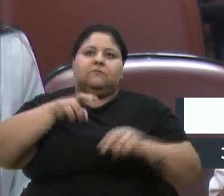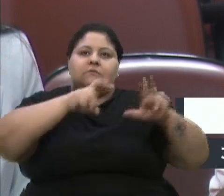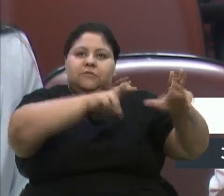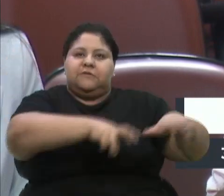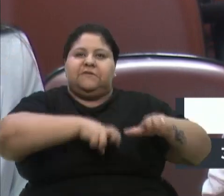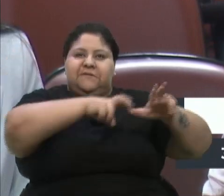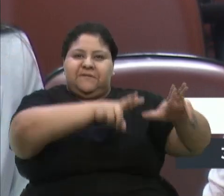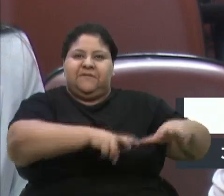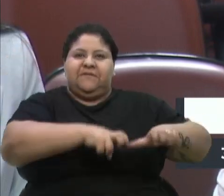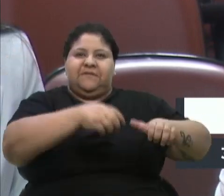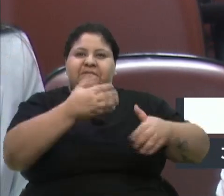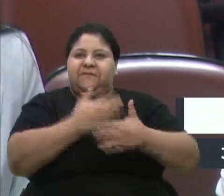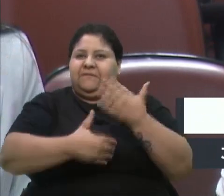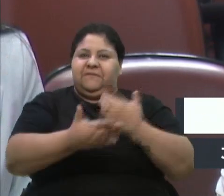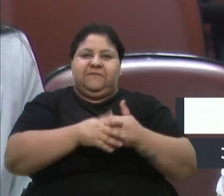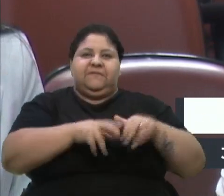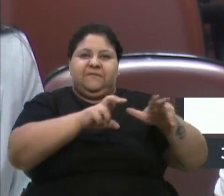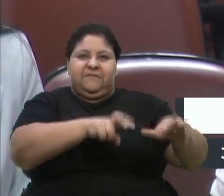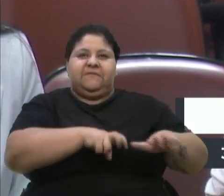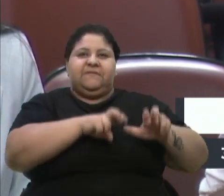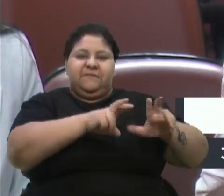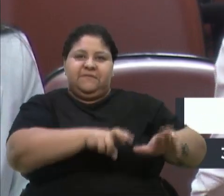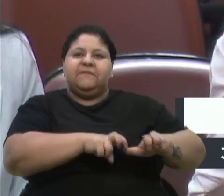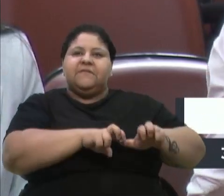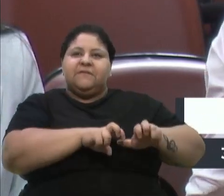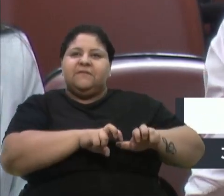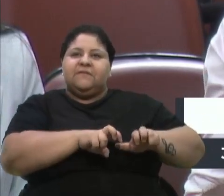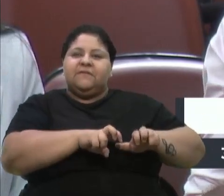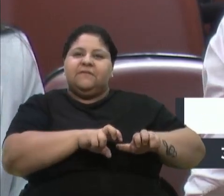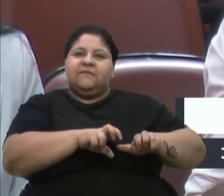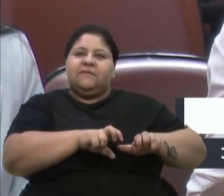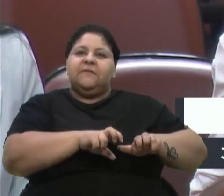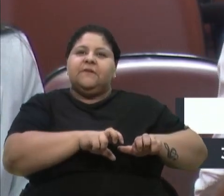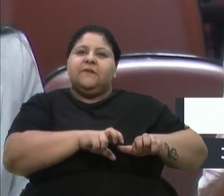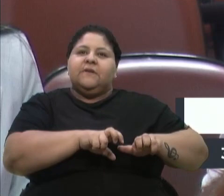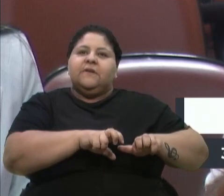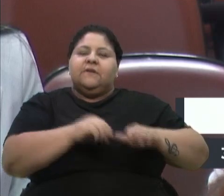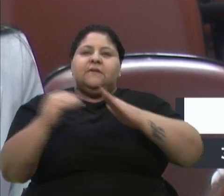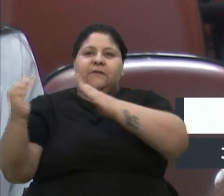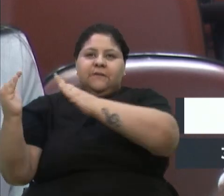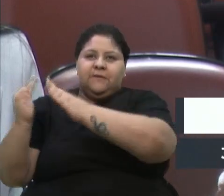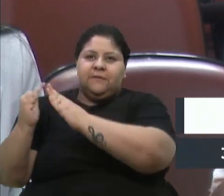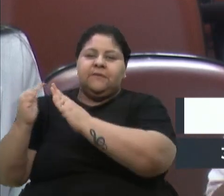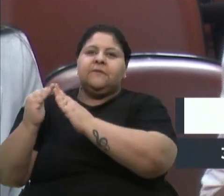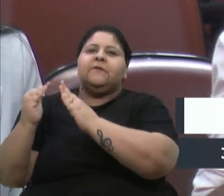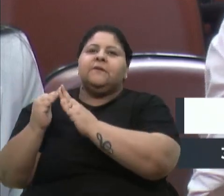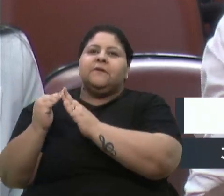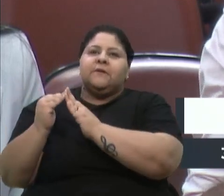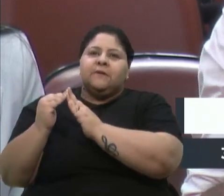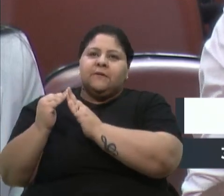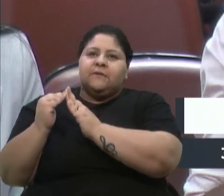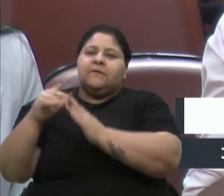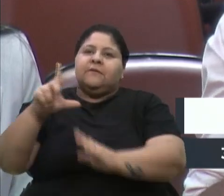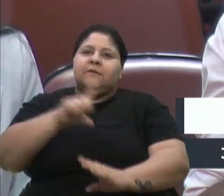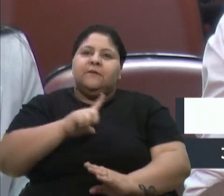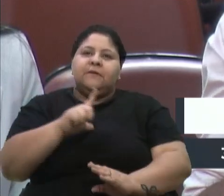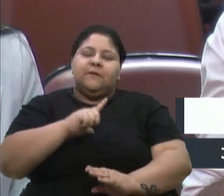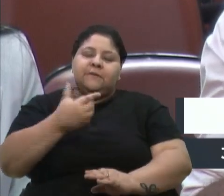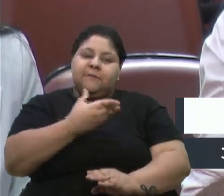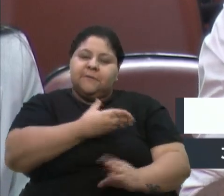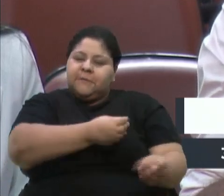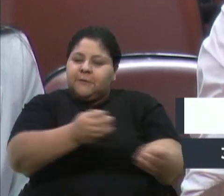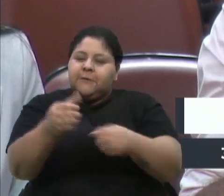encontra o carinho das princesas e da rainha, encontra o carinho também daquela comunidade de Fazenda Souza que tem tanto